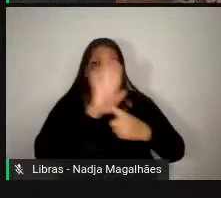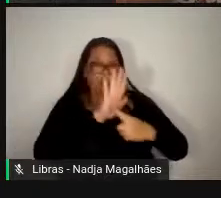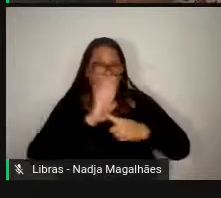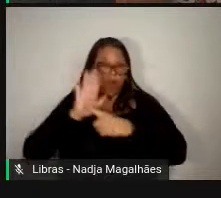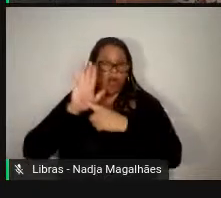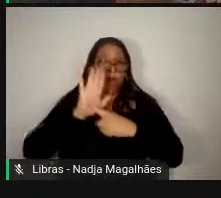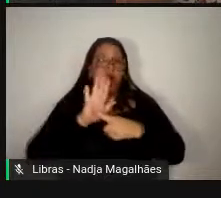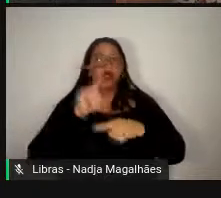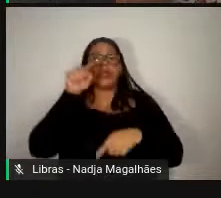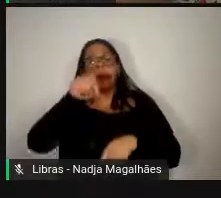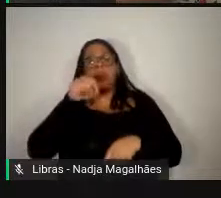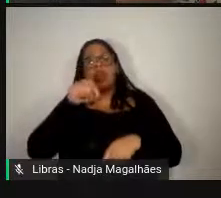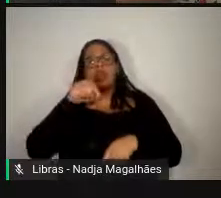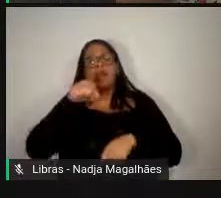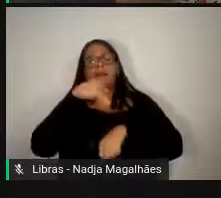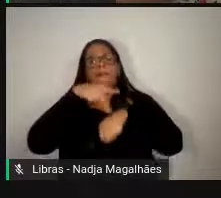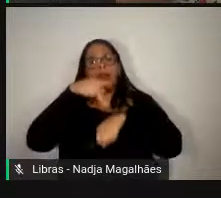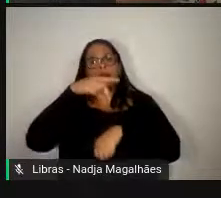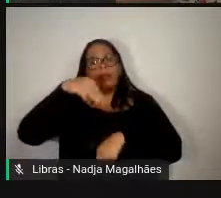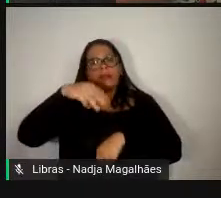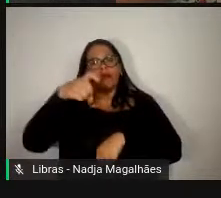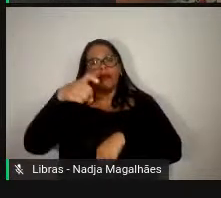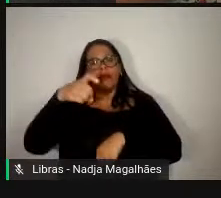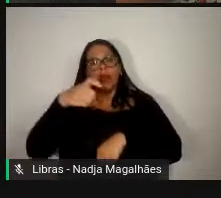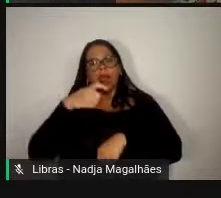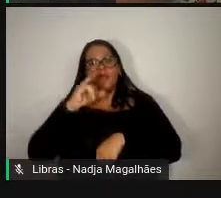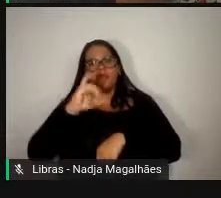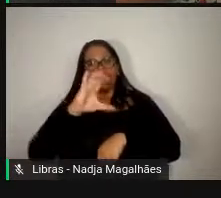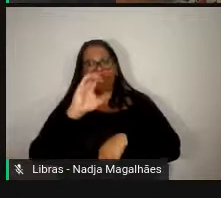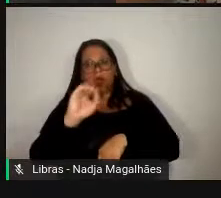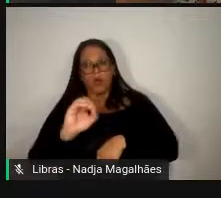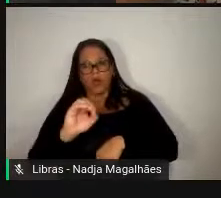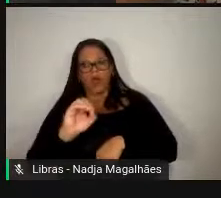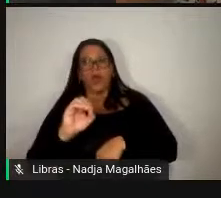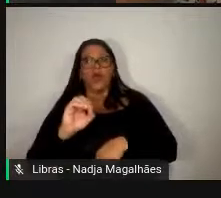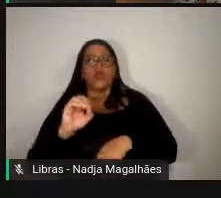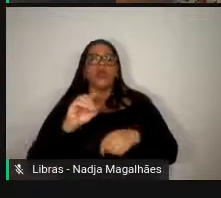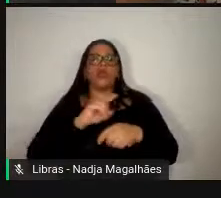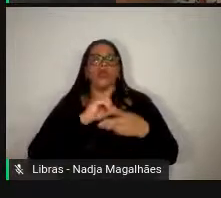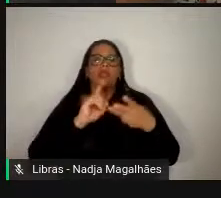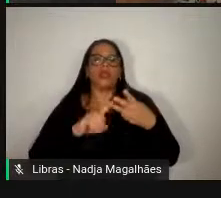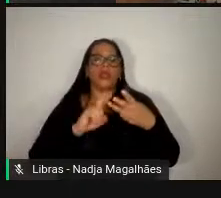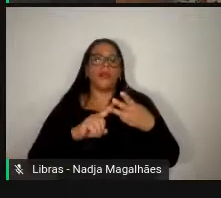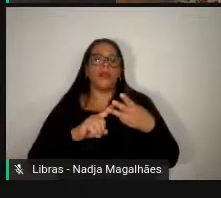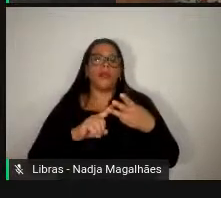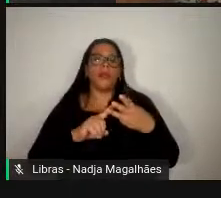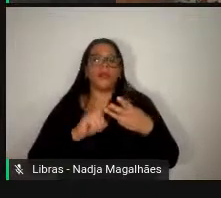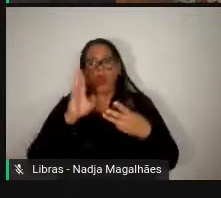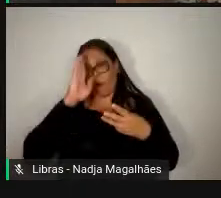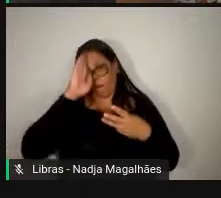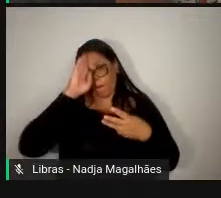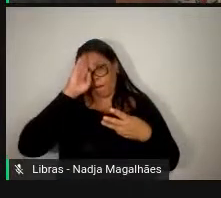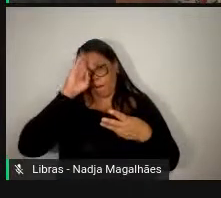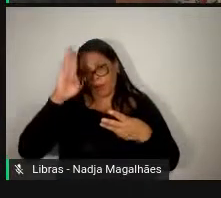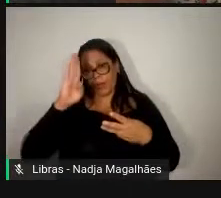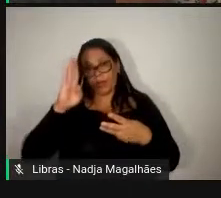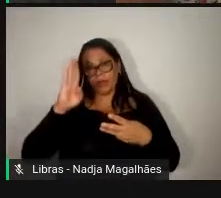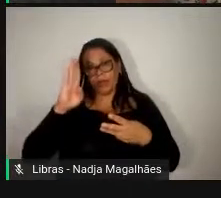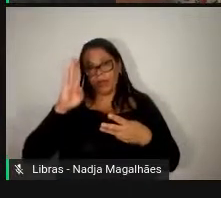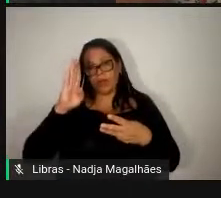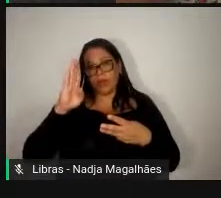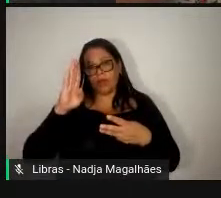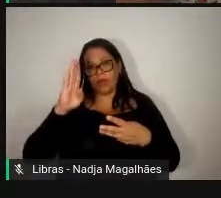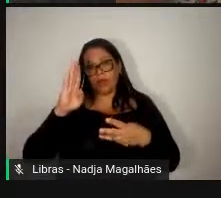do México, o Senado do México também não são os sinais transmitidos